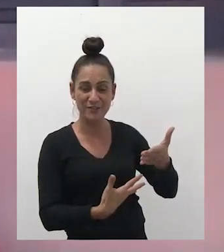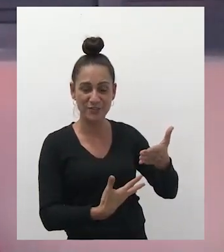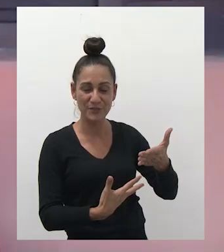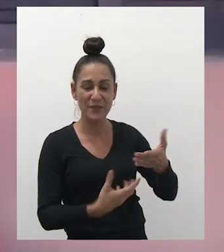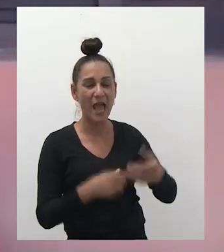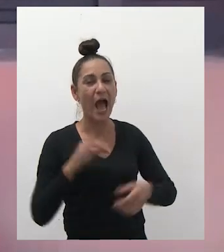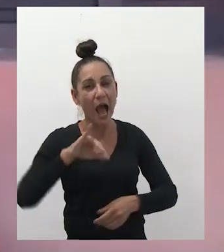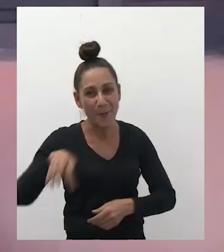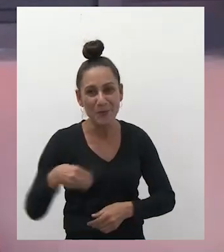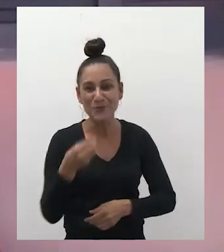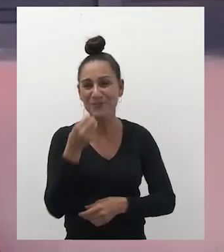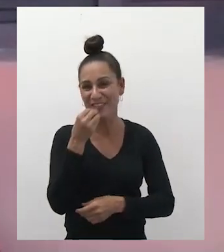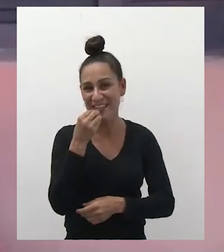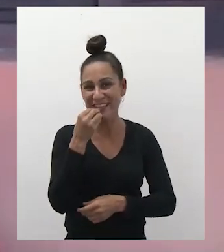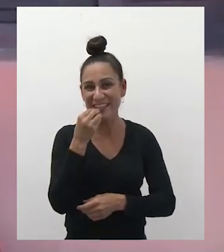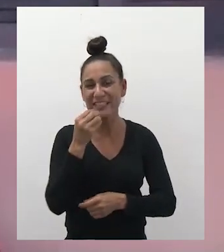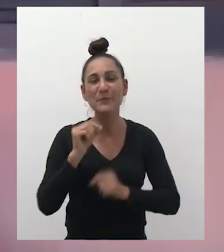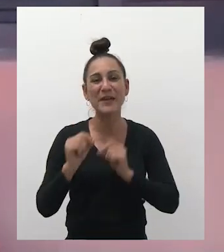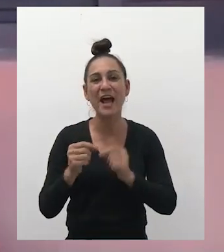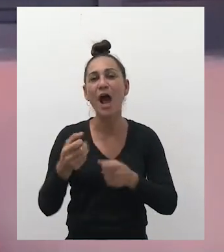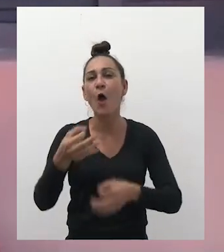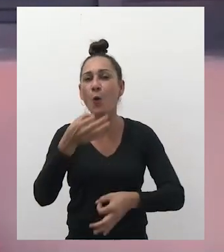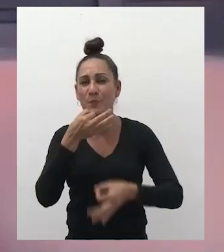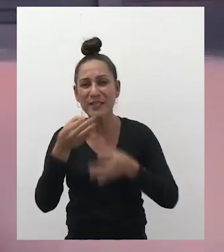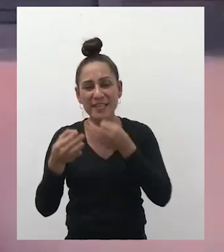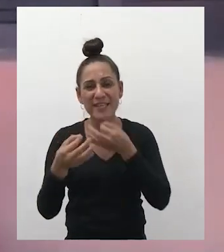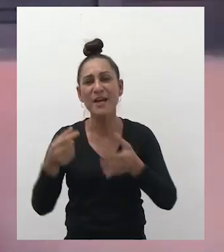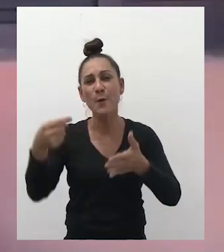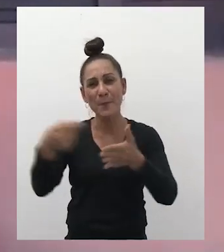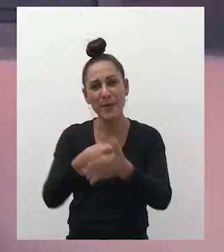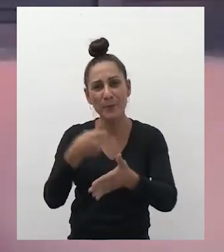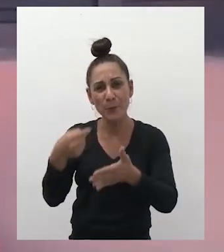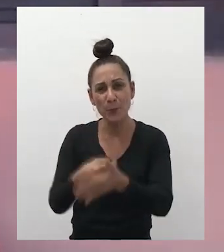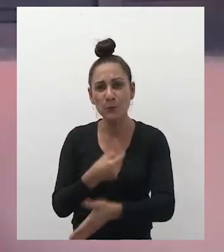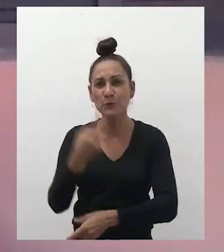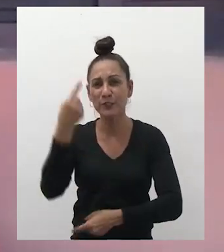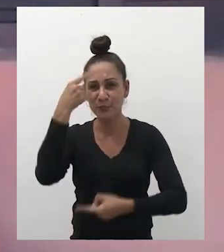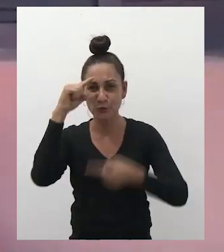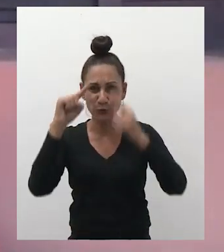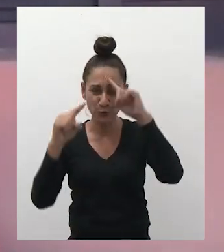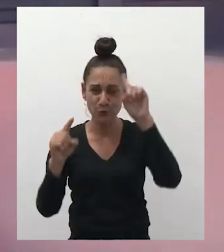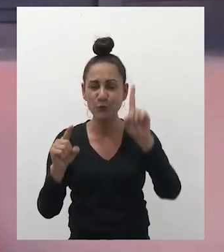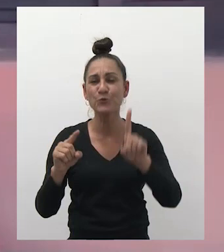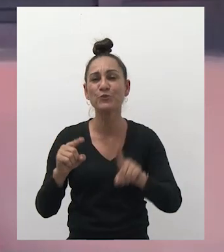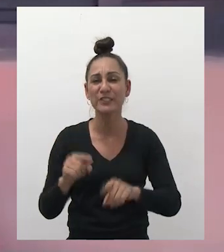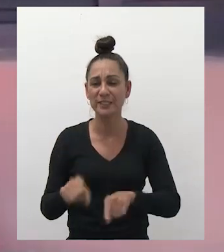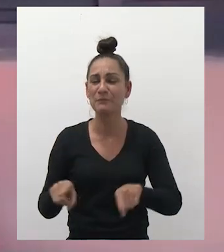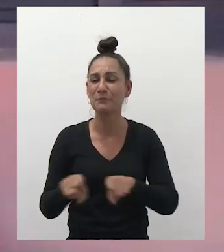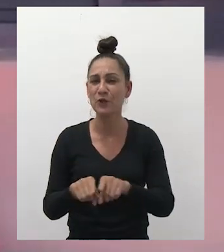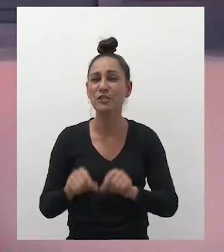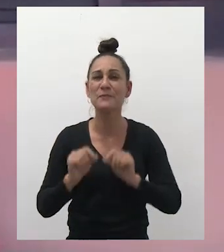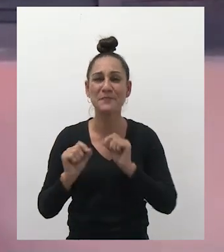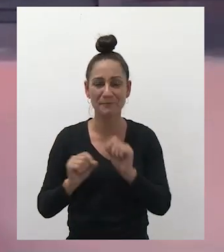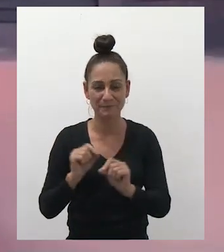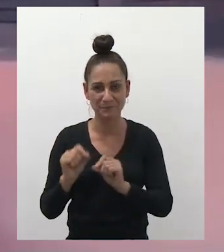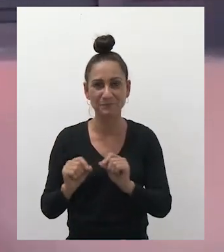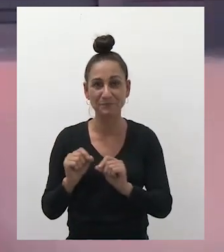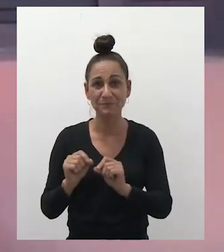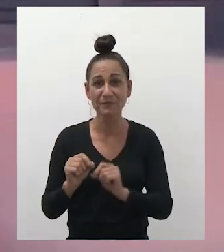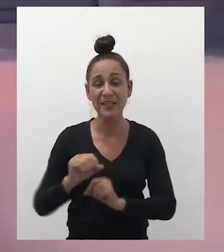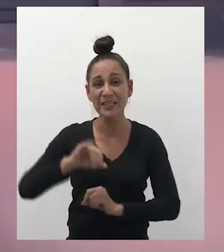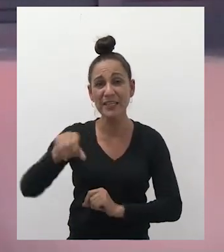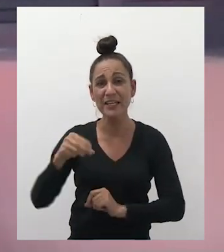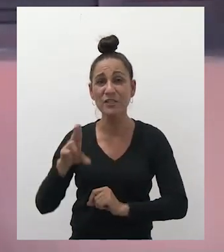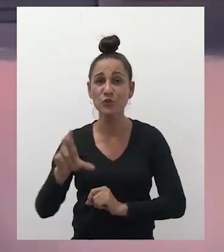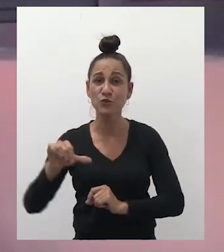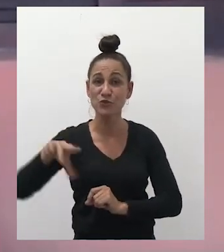Aproveitem, né, para tecer comentários e para tirar dúvidas, fazer questões, que a Juliana